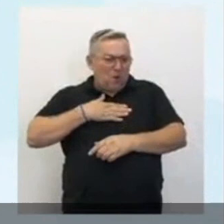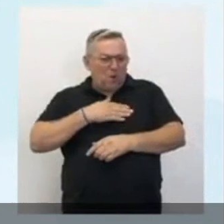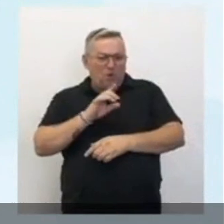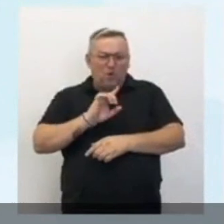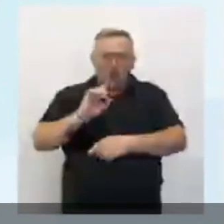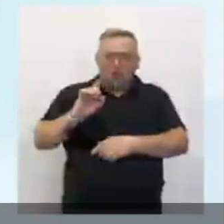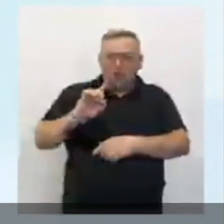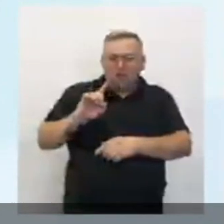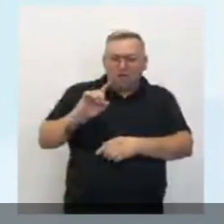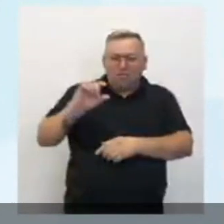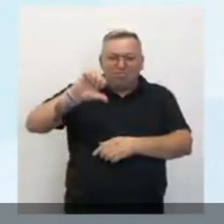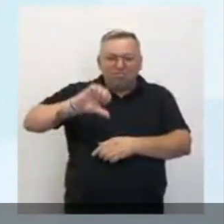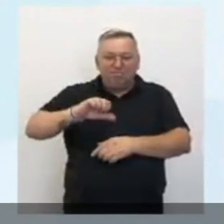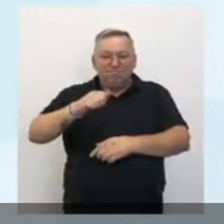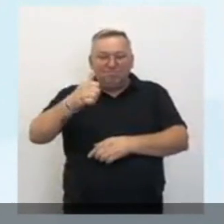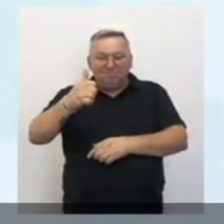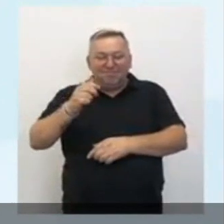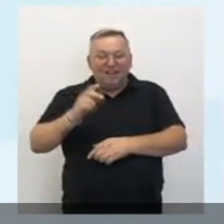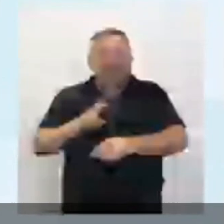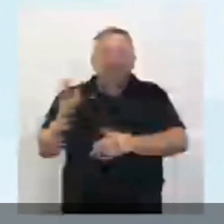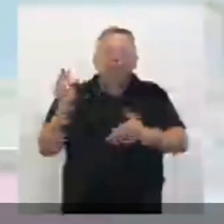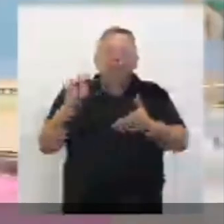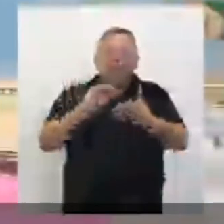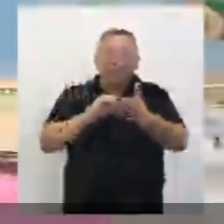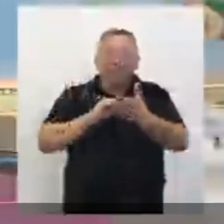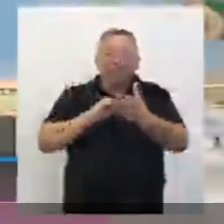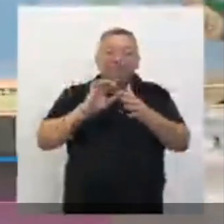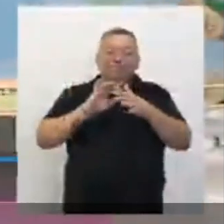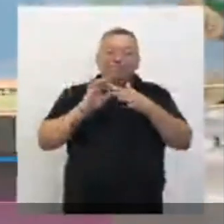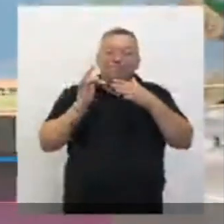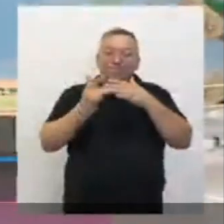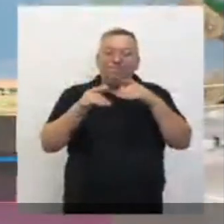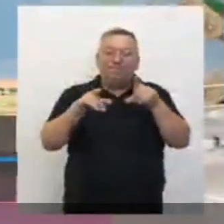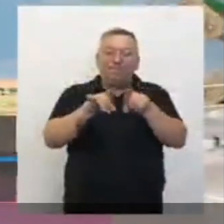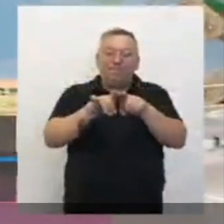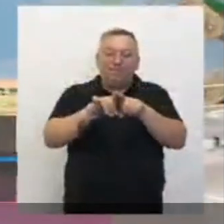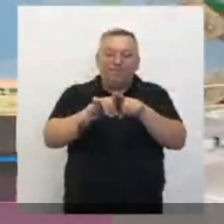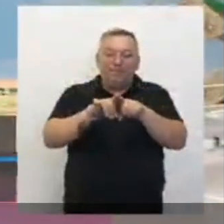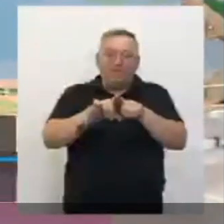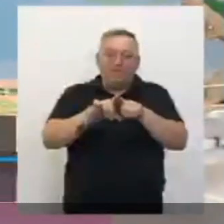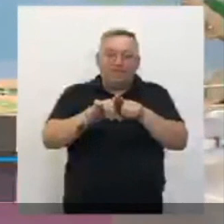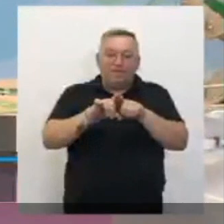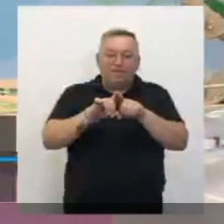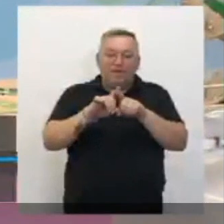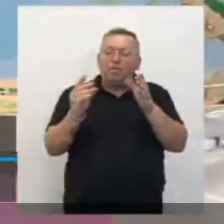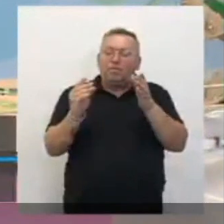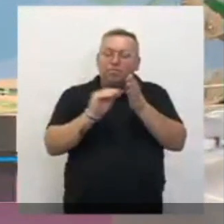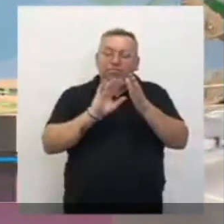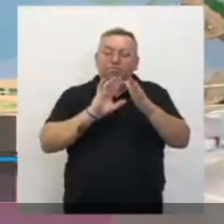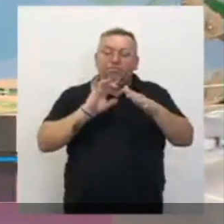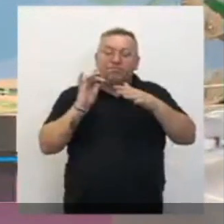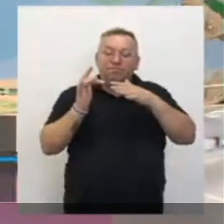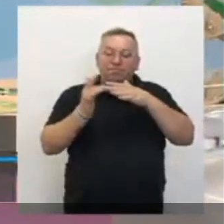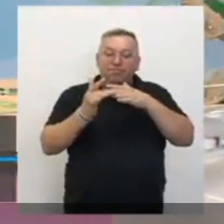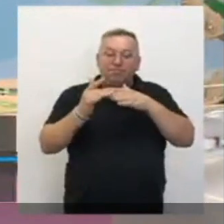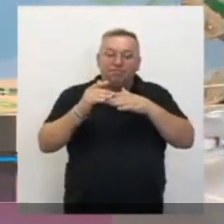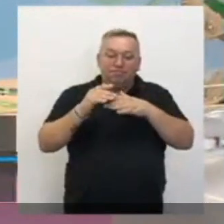ou não. Coloquem sempre lá nas nossas redes sociais também, né, Tony? Sim, Então, bacana. marquem lá nas nossas redes sociais. O